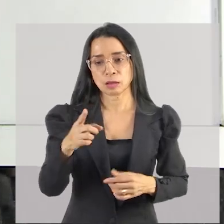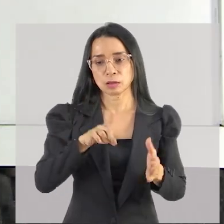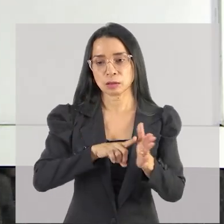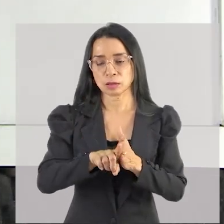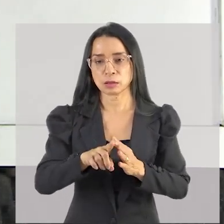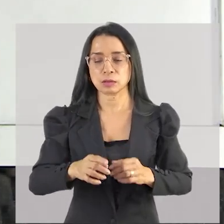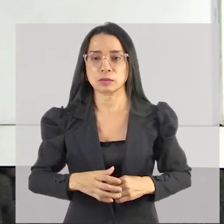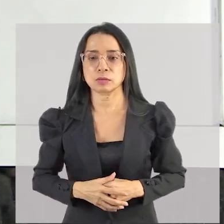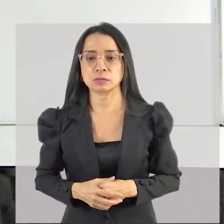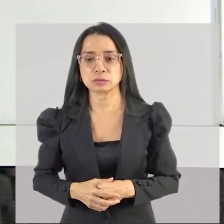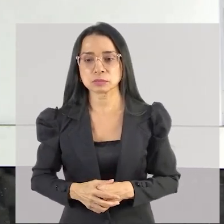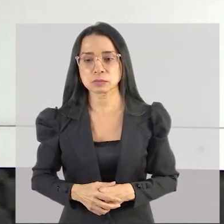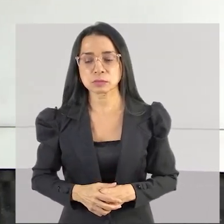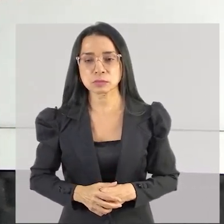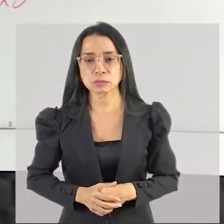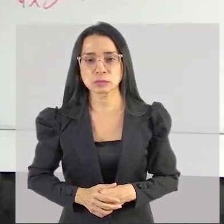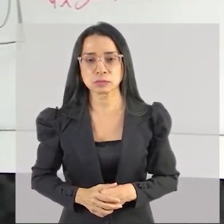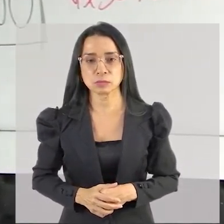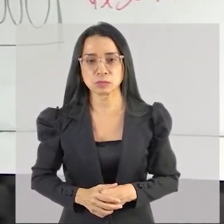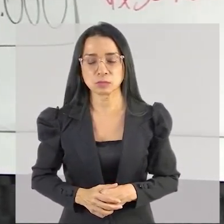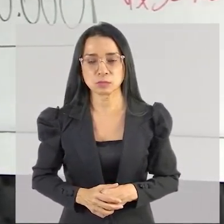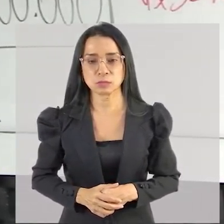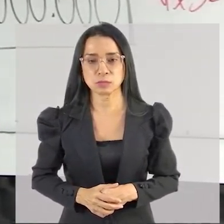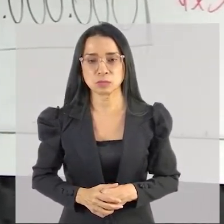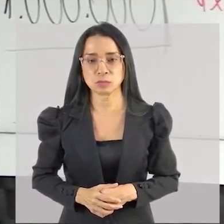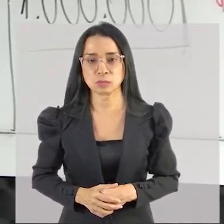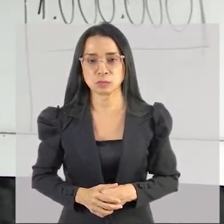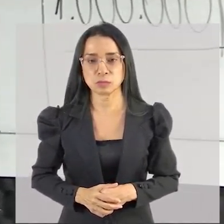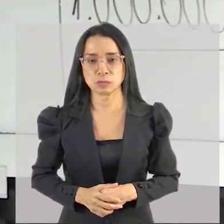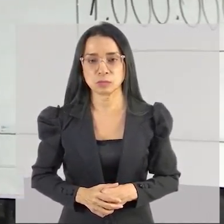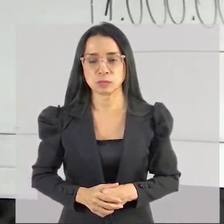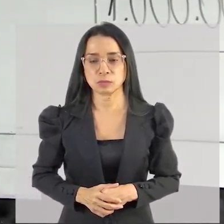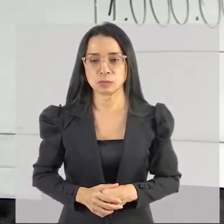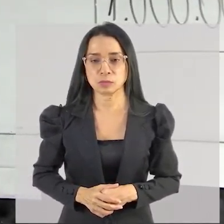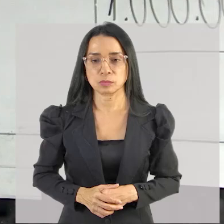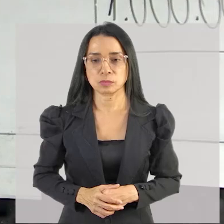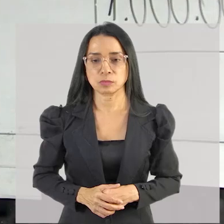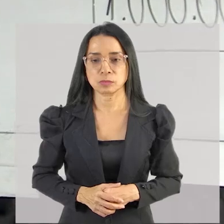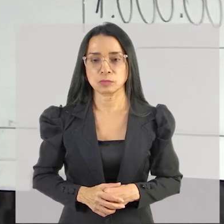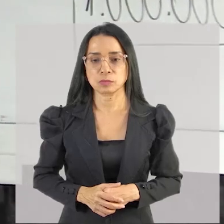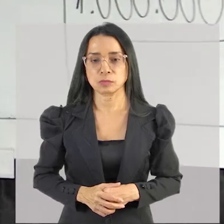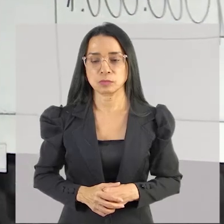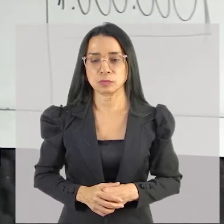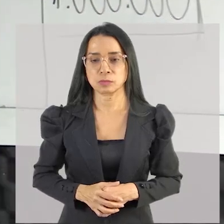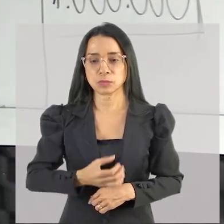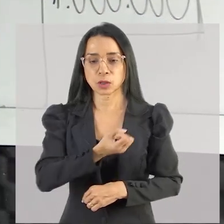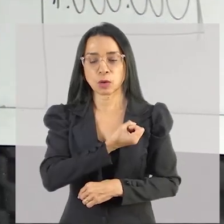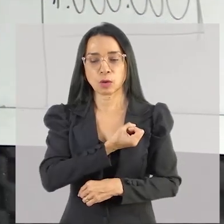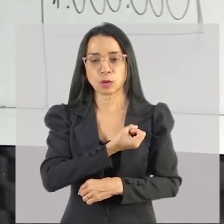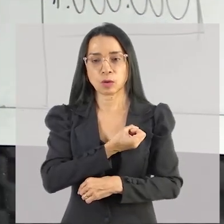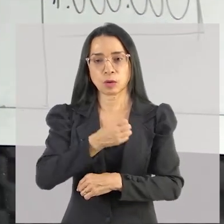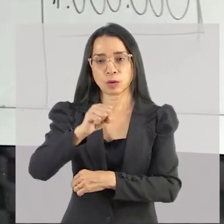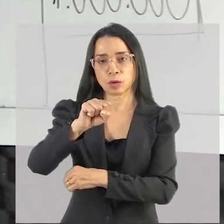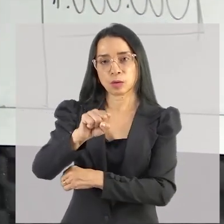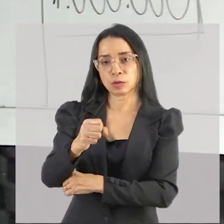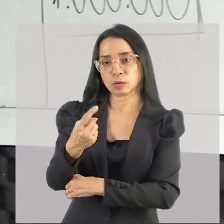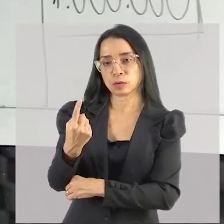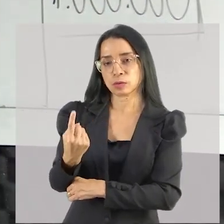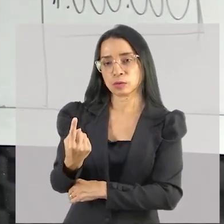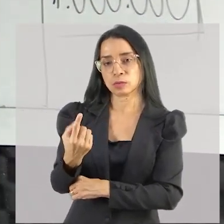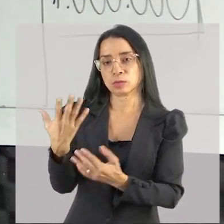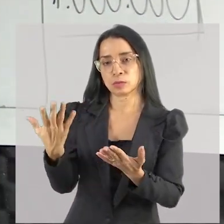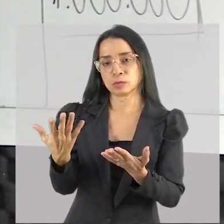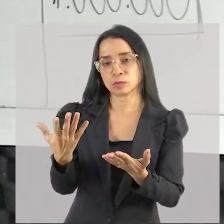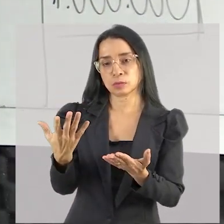questão. Próxima questão, né? Questãozinha aí de número 81. Certo, pessoal?